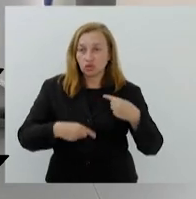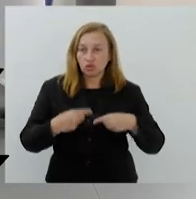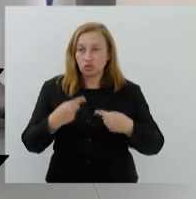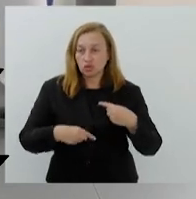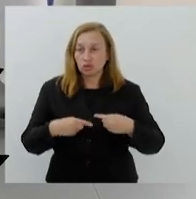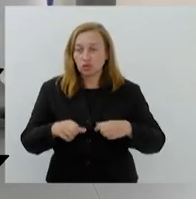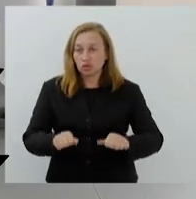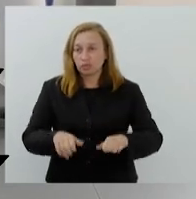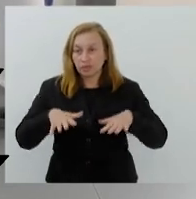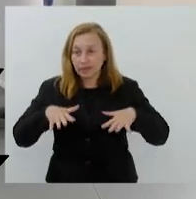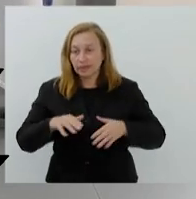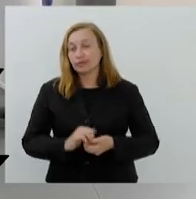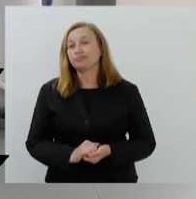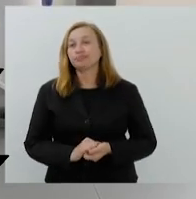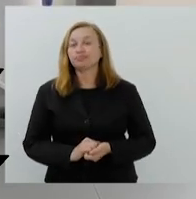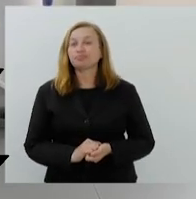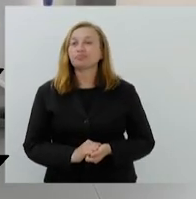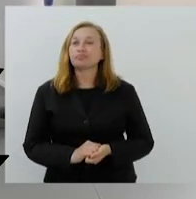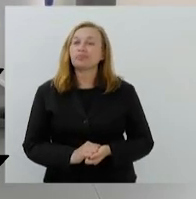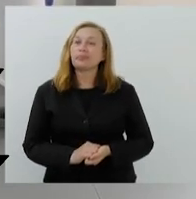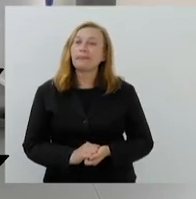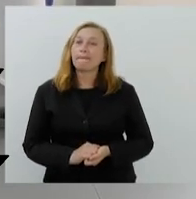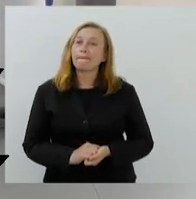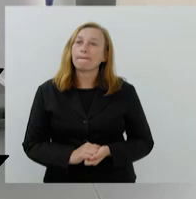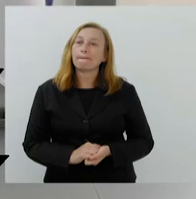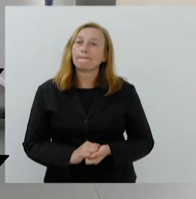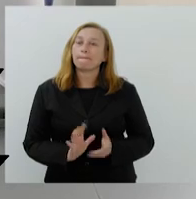com emendas. Melhorar com emendas. Então,